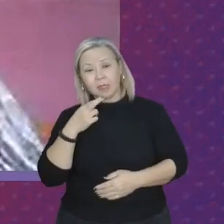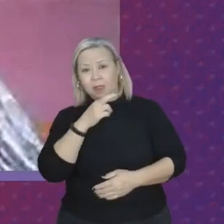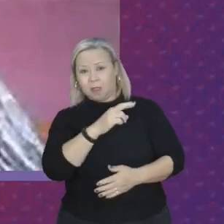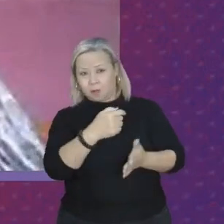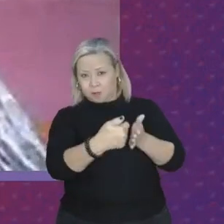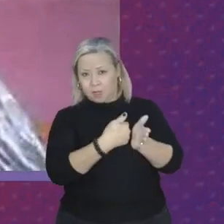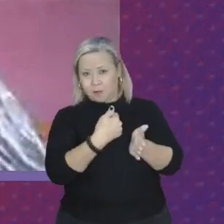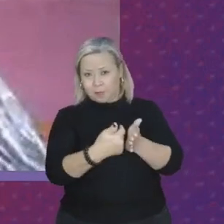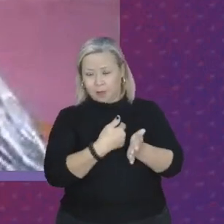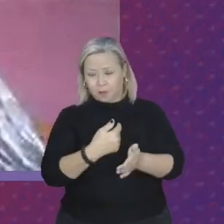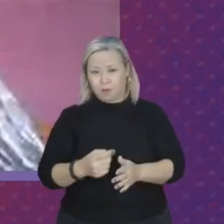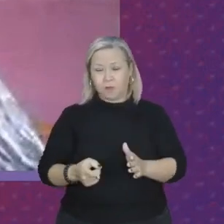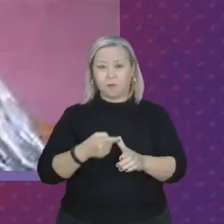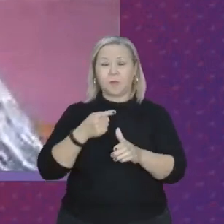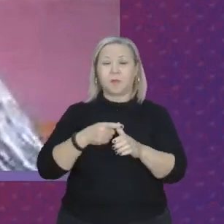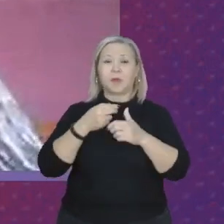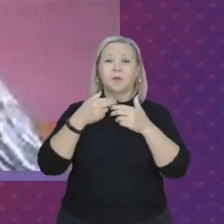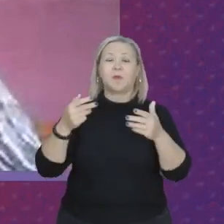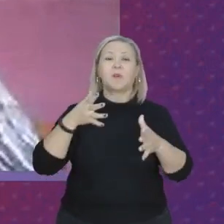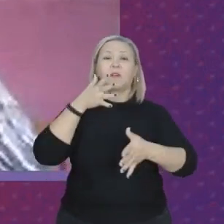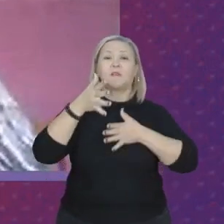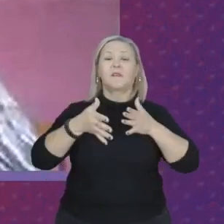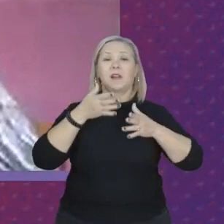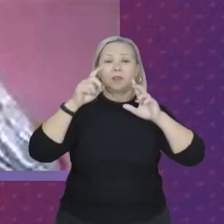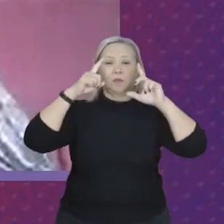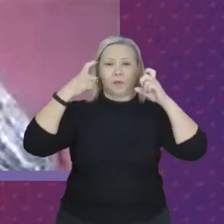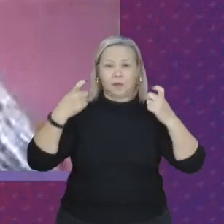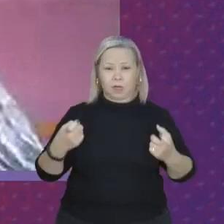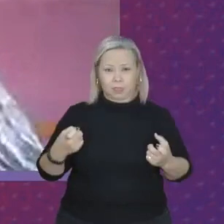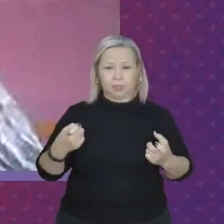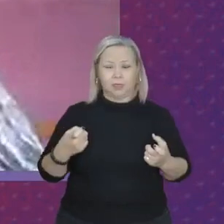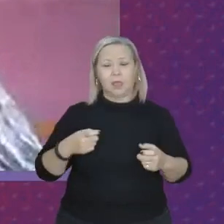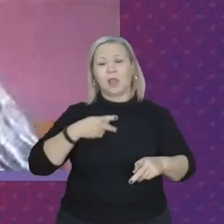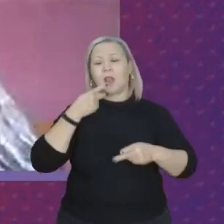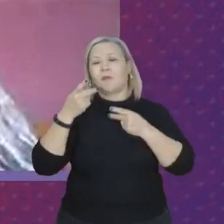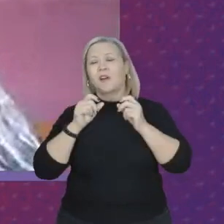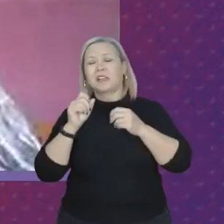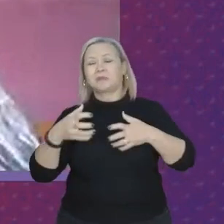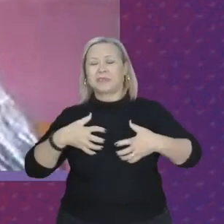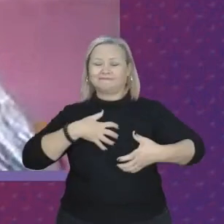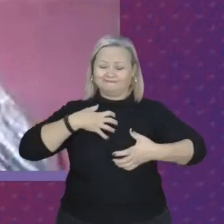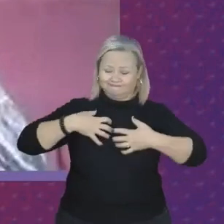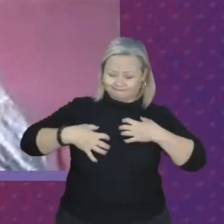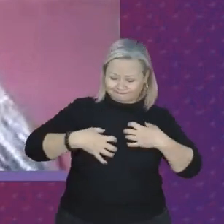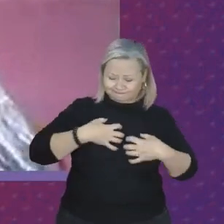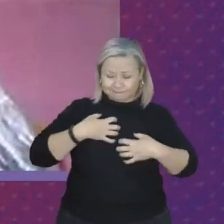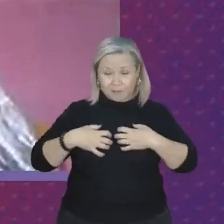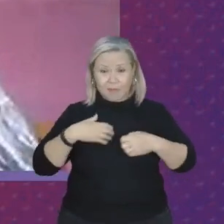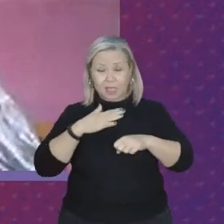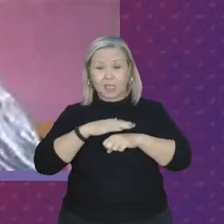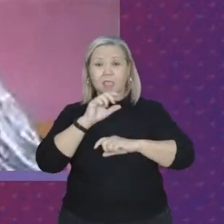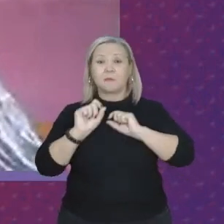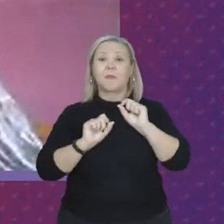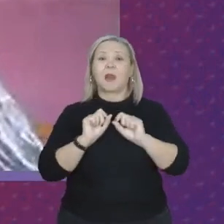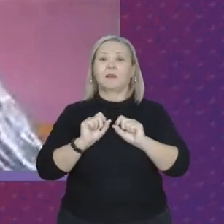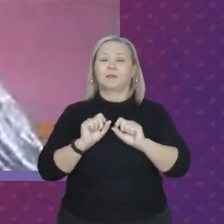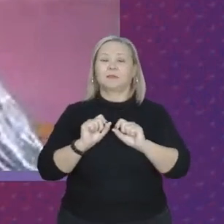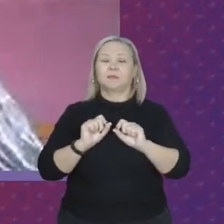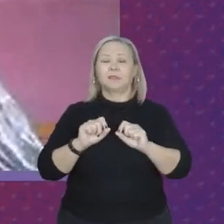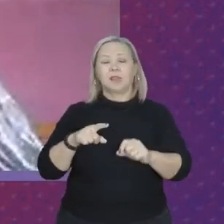primeiro passo é a gente falar sobre a violência, né? A gente falar sobre aquilo que nos incomoda e mais do que isso,